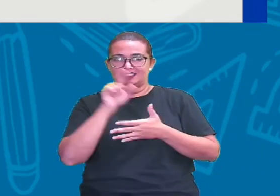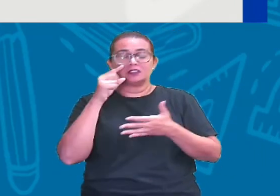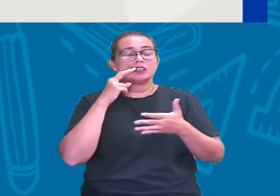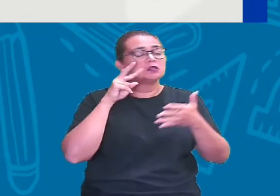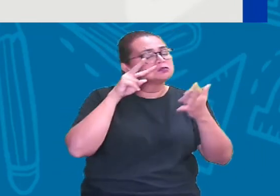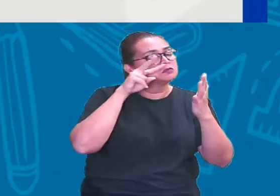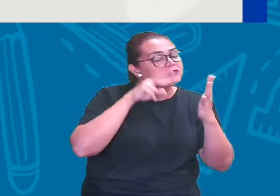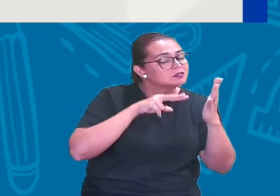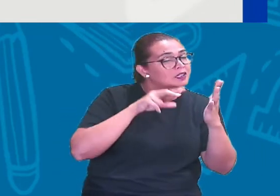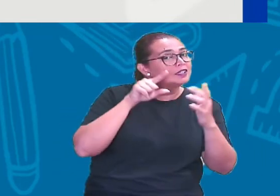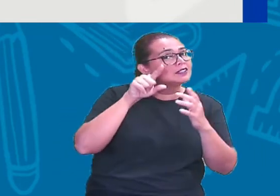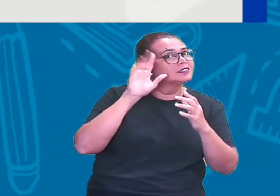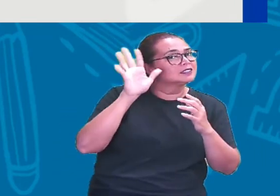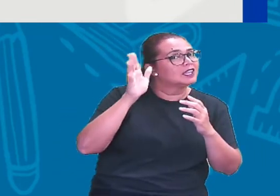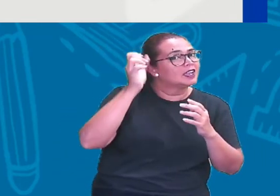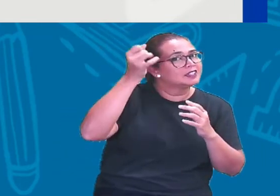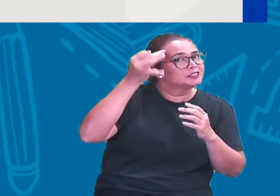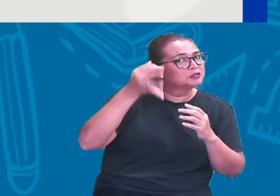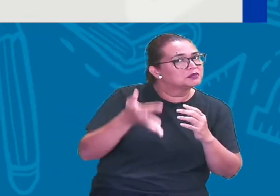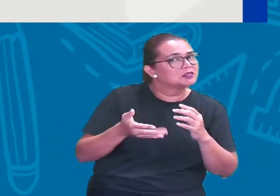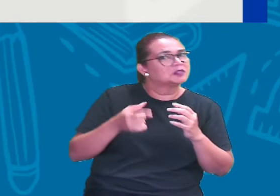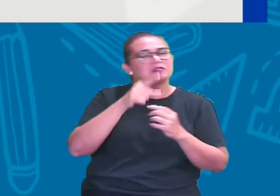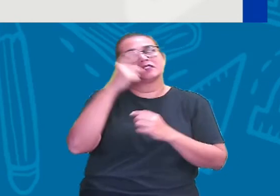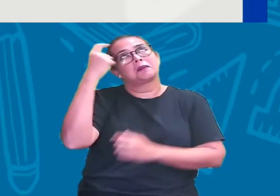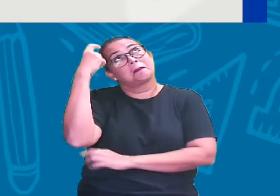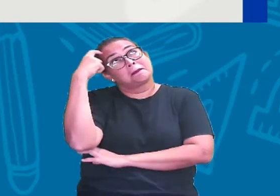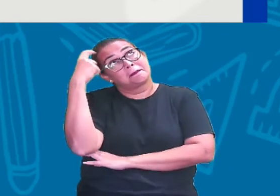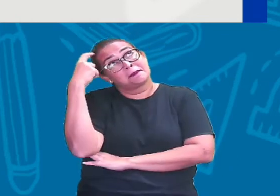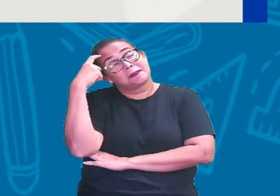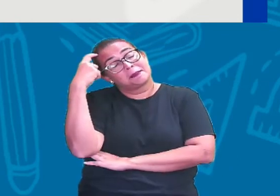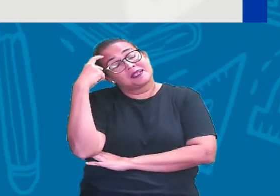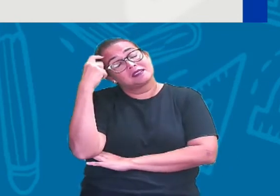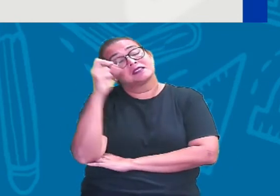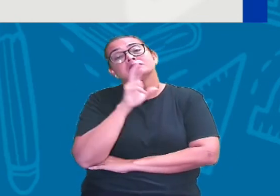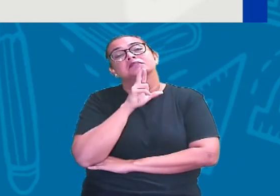foi? Vamos dar um tempo para você pensar aí agora? Vamos lá?